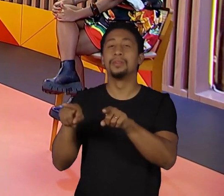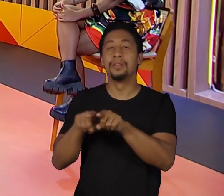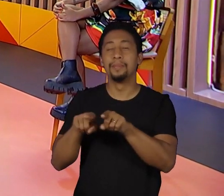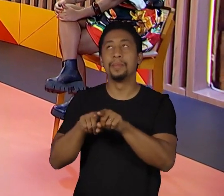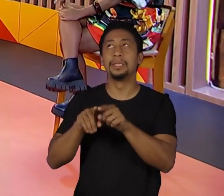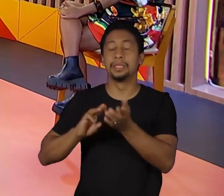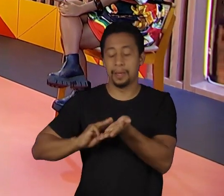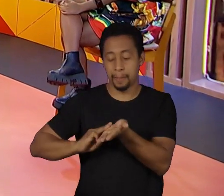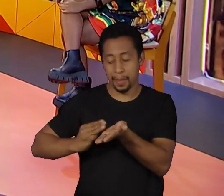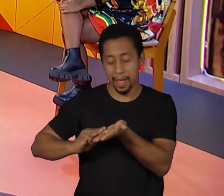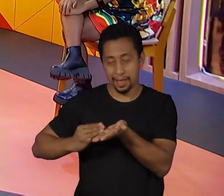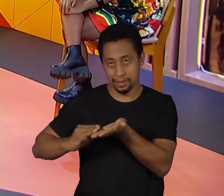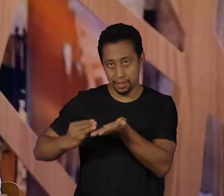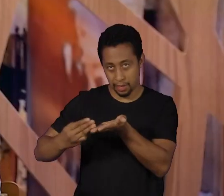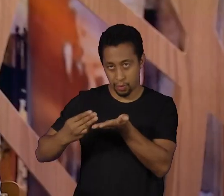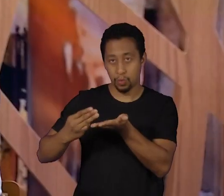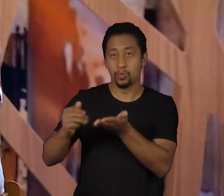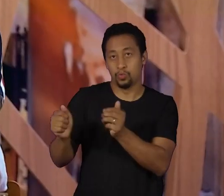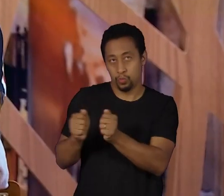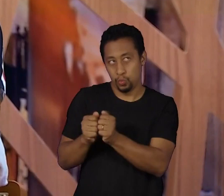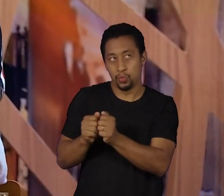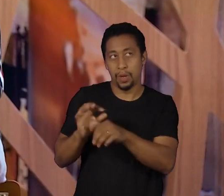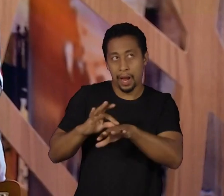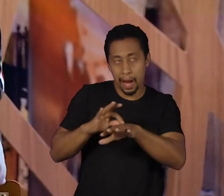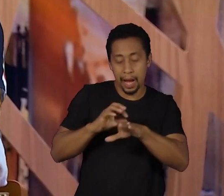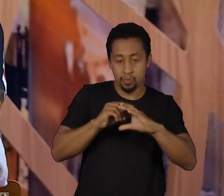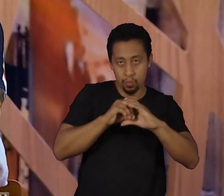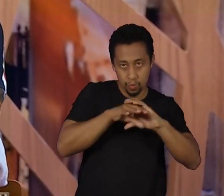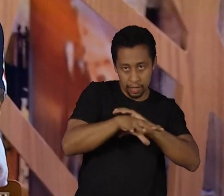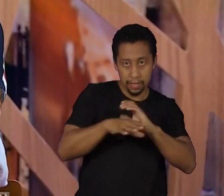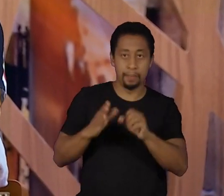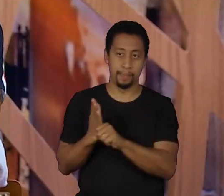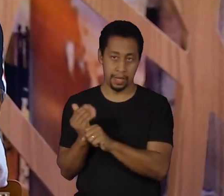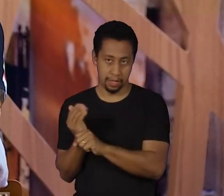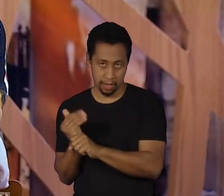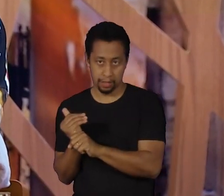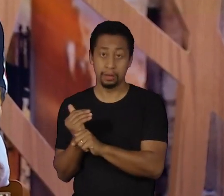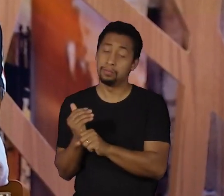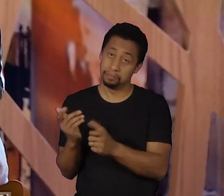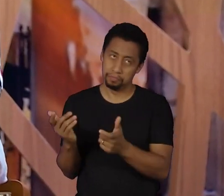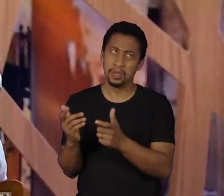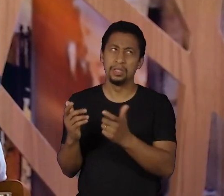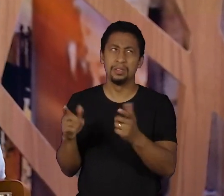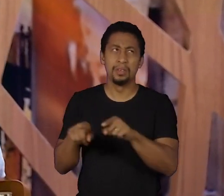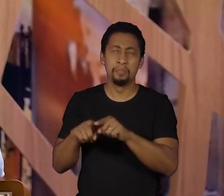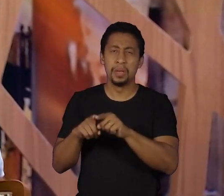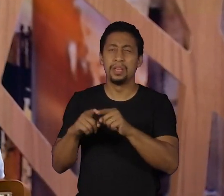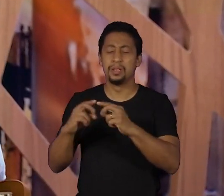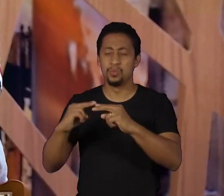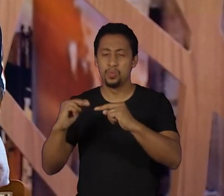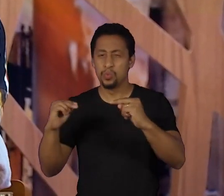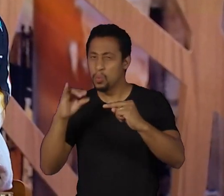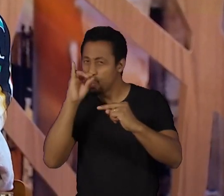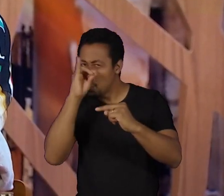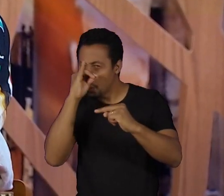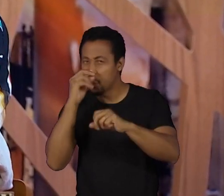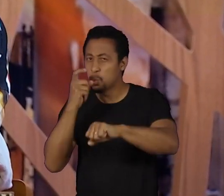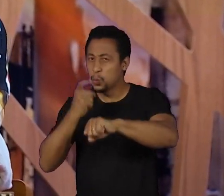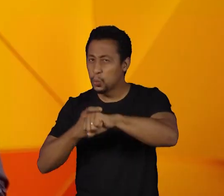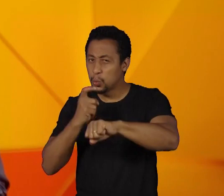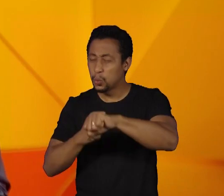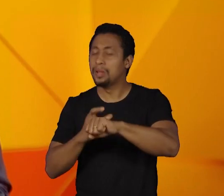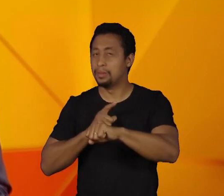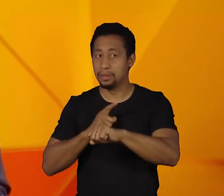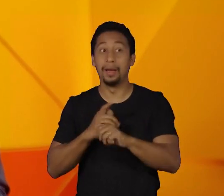que é um pastel de carne moída com batata. Essas são a maioria. Torresmo também tem muito em Minas. É, torresmo